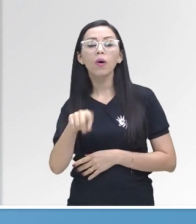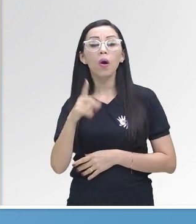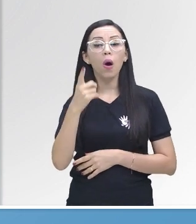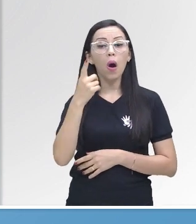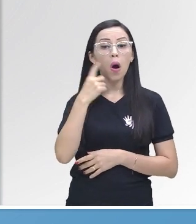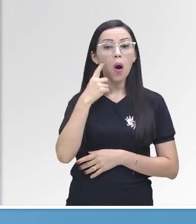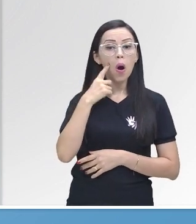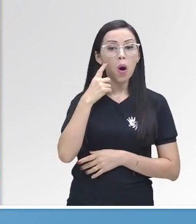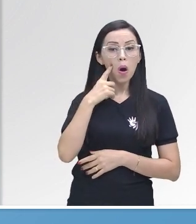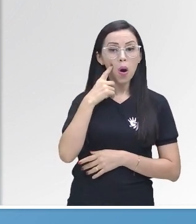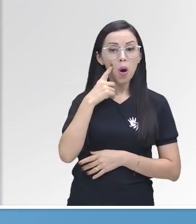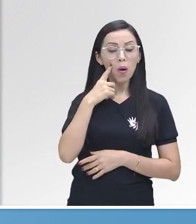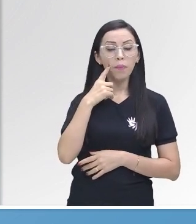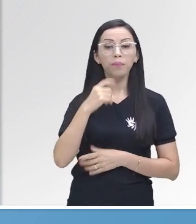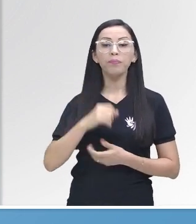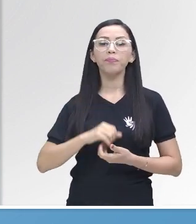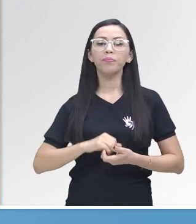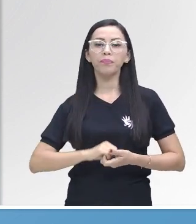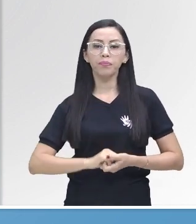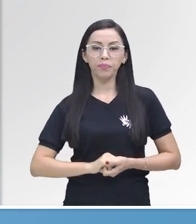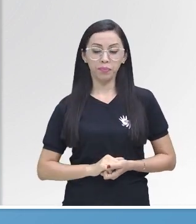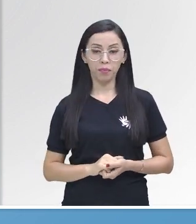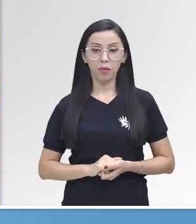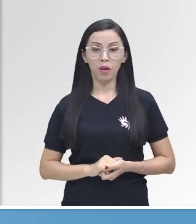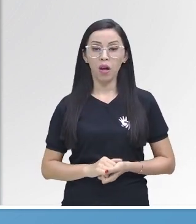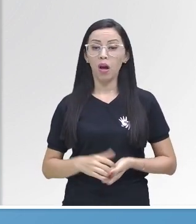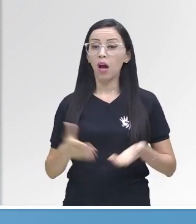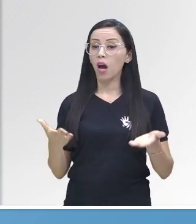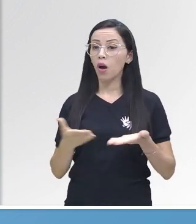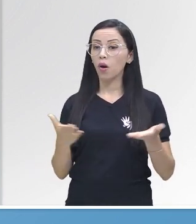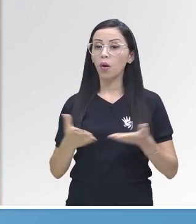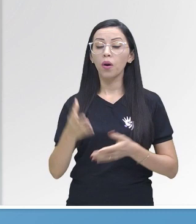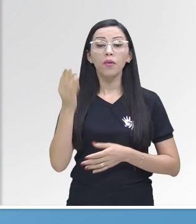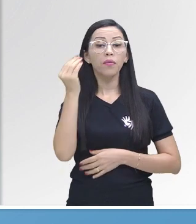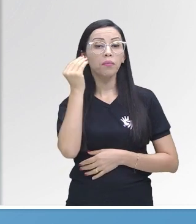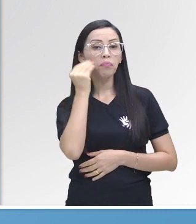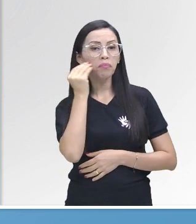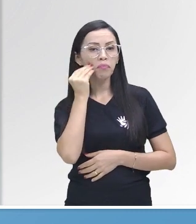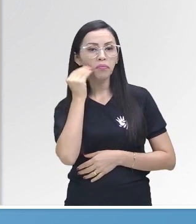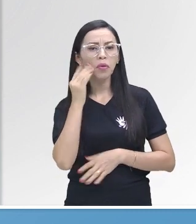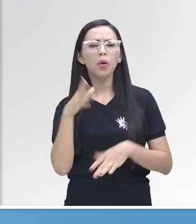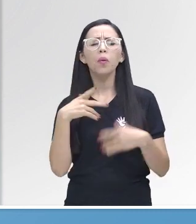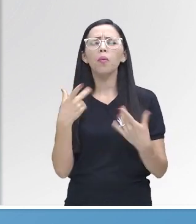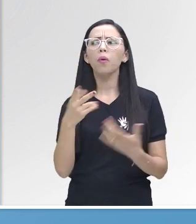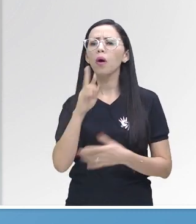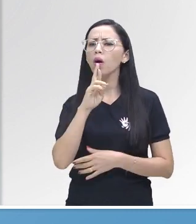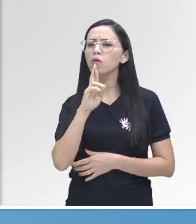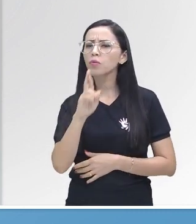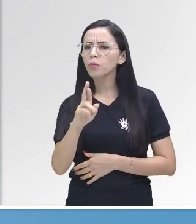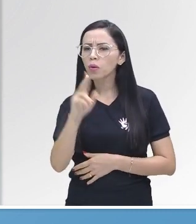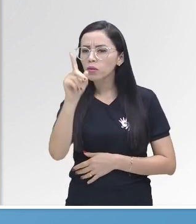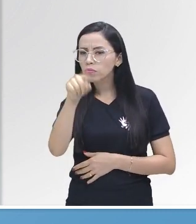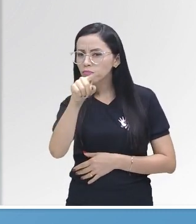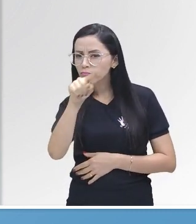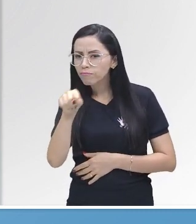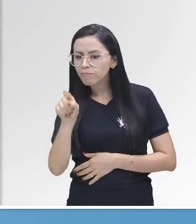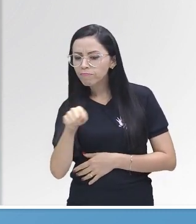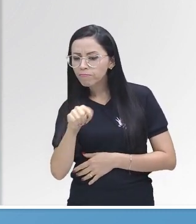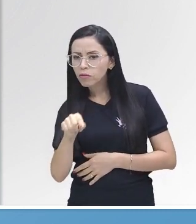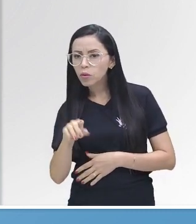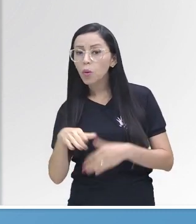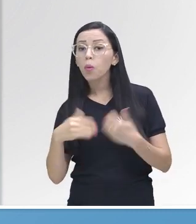leite, não era o suco. Tá, mas é líquido. Então vamos lá. Qual foi a sua resposta? Muito